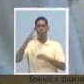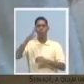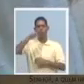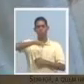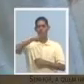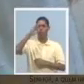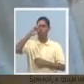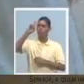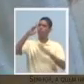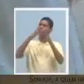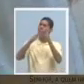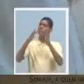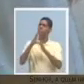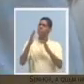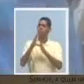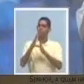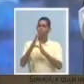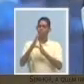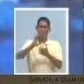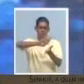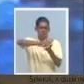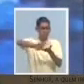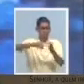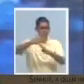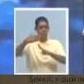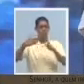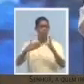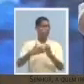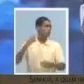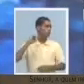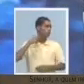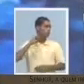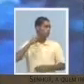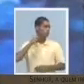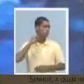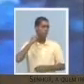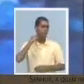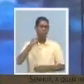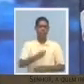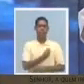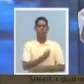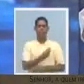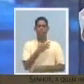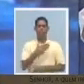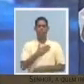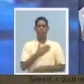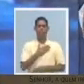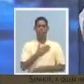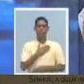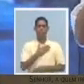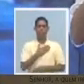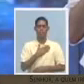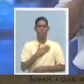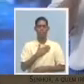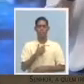renuncio, Senhor, toda a contaminação que eu me tornei vítima ou ajudei pessoas a vitimarem-se. A